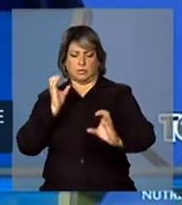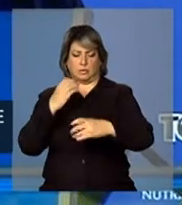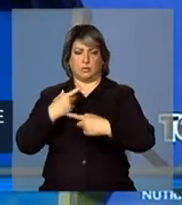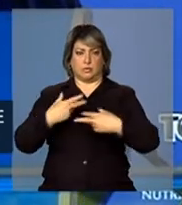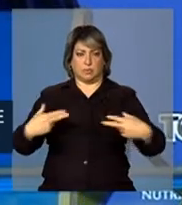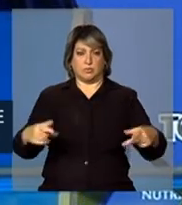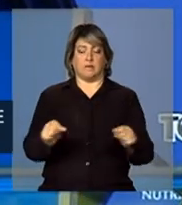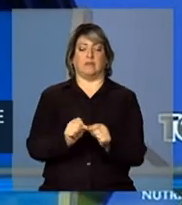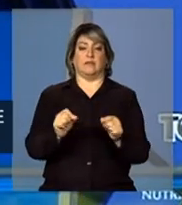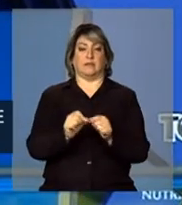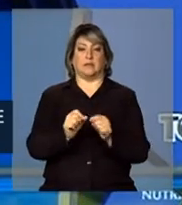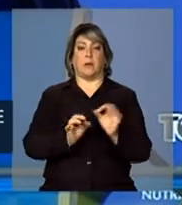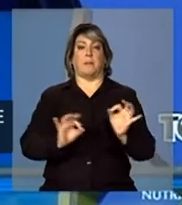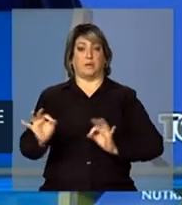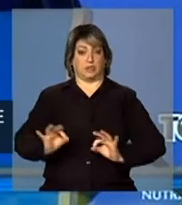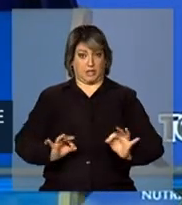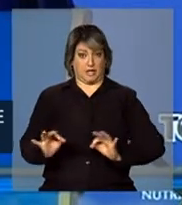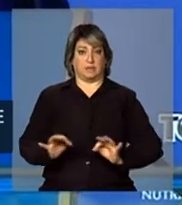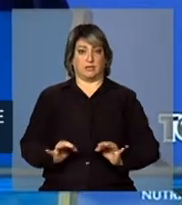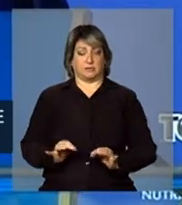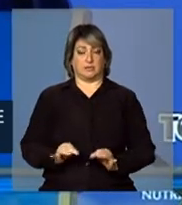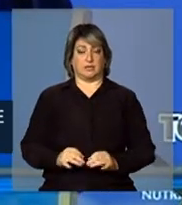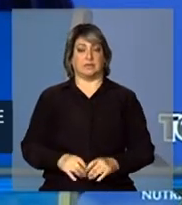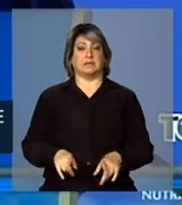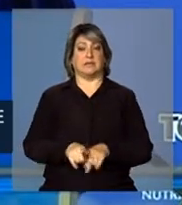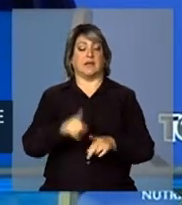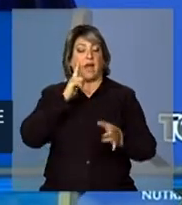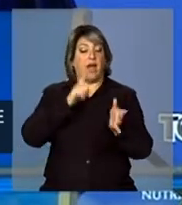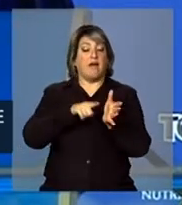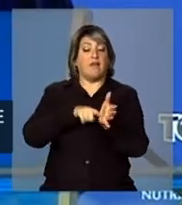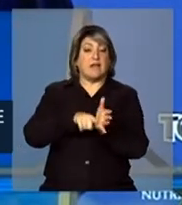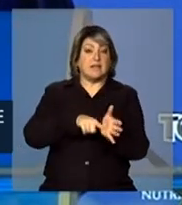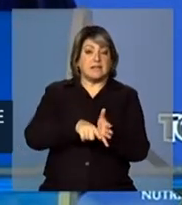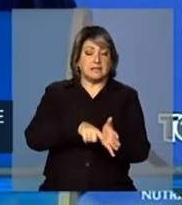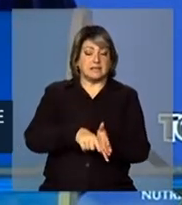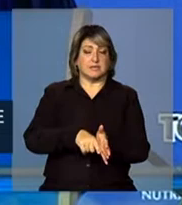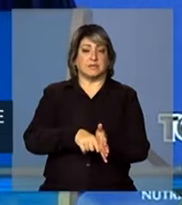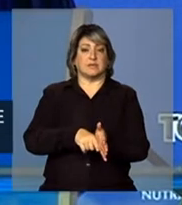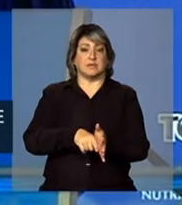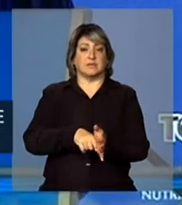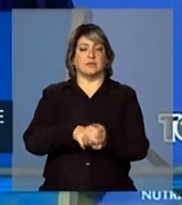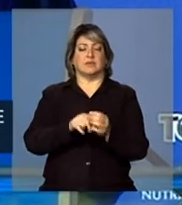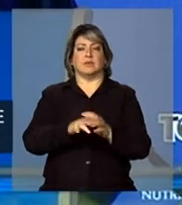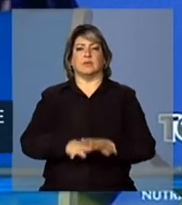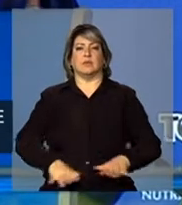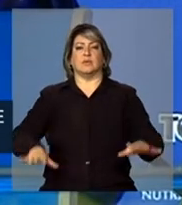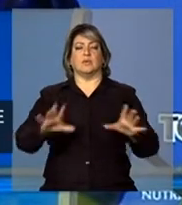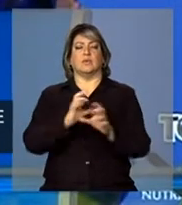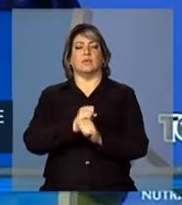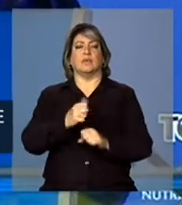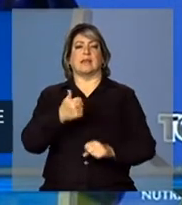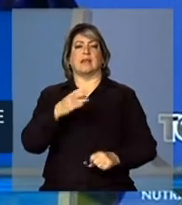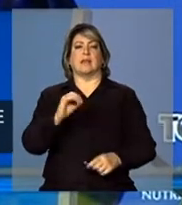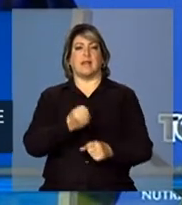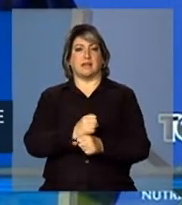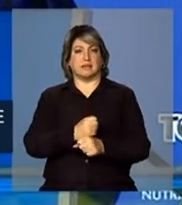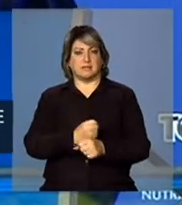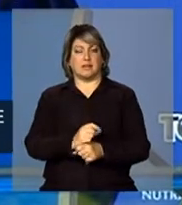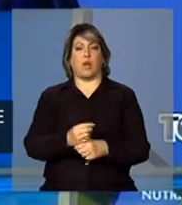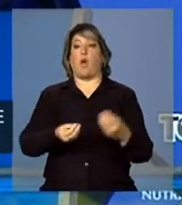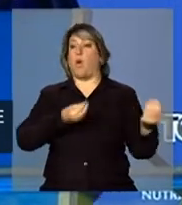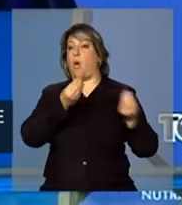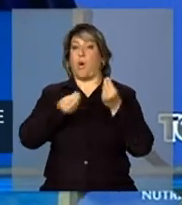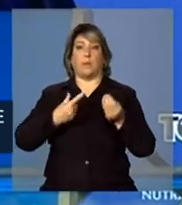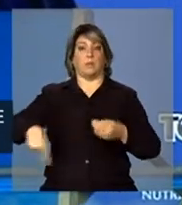na formulação dos projetos e na avaliação, no horizonte de 10 anos, das condições dos